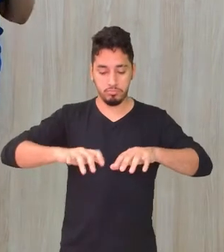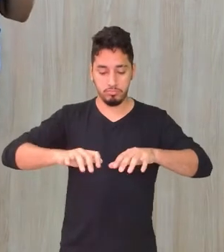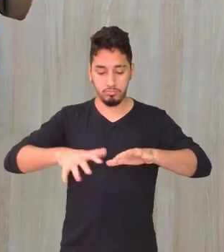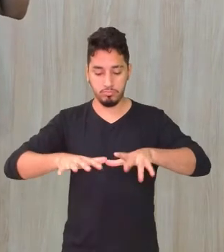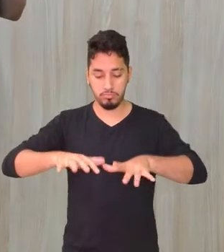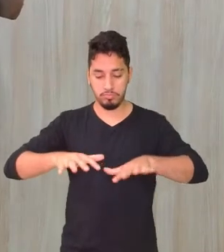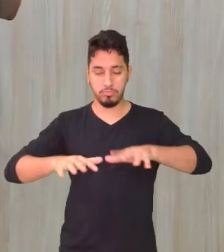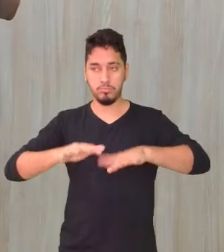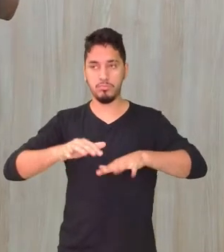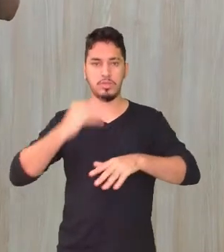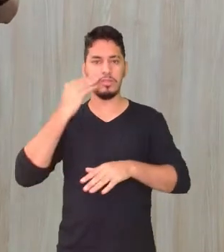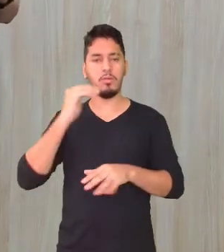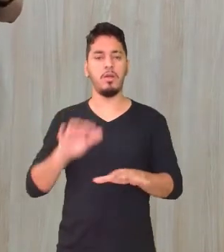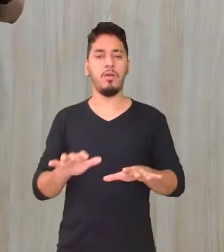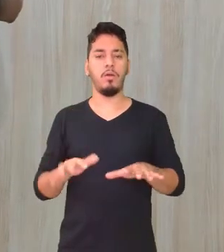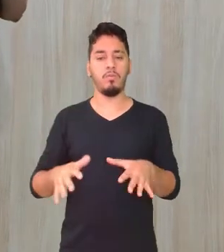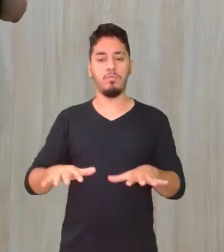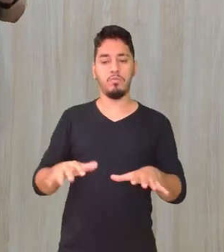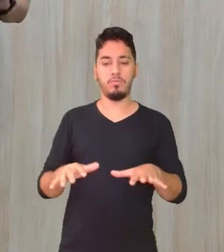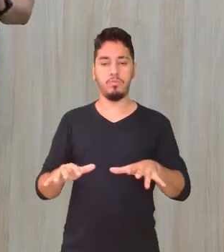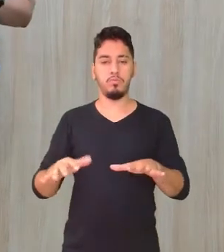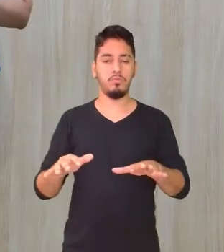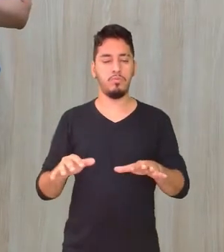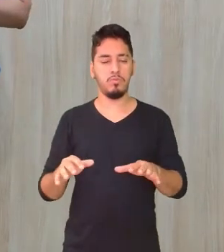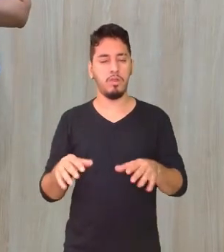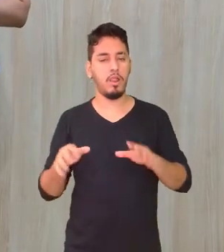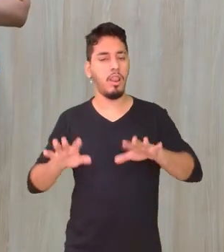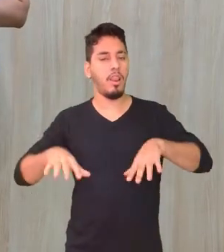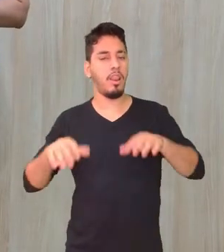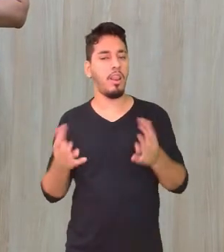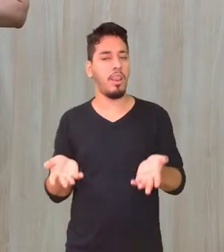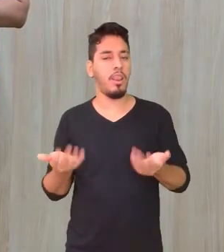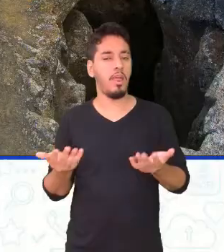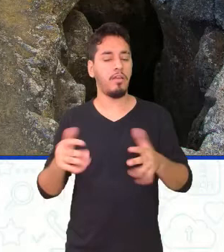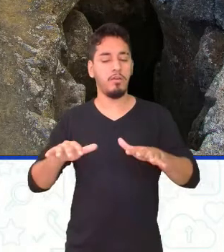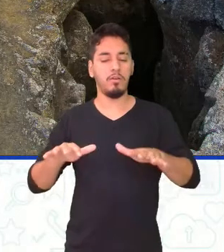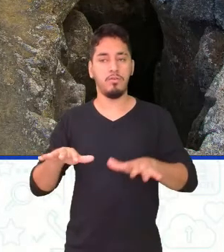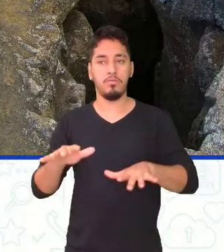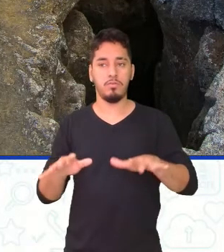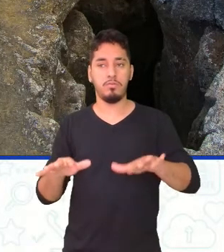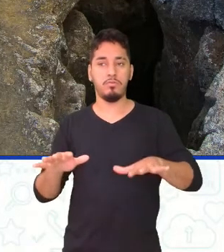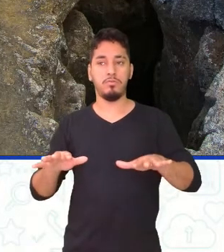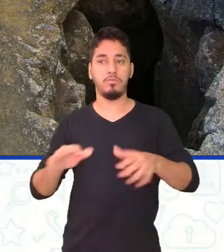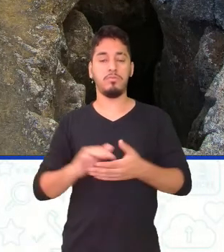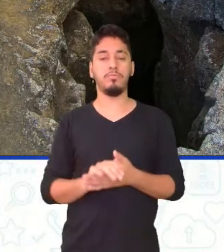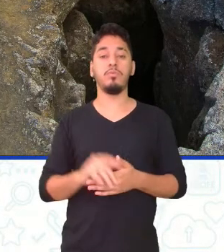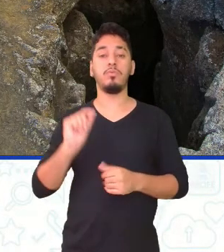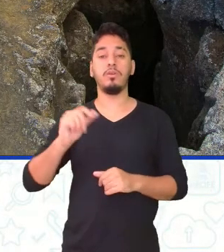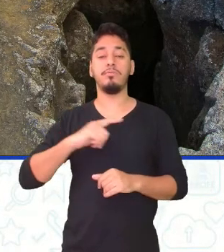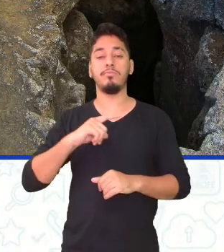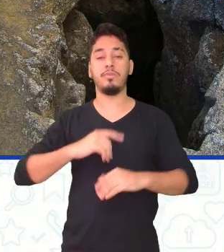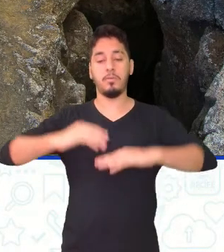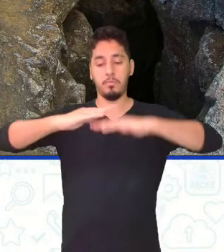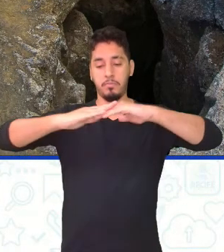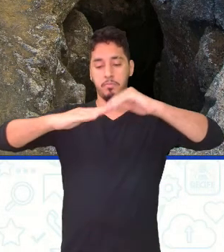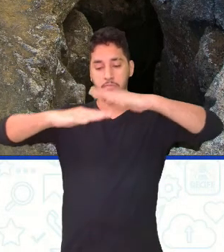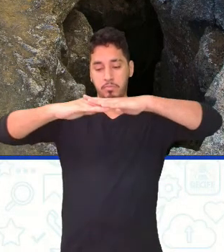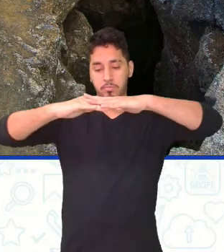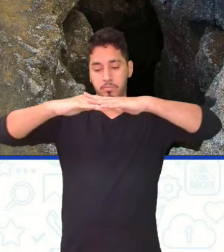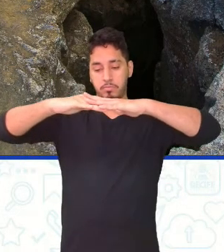Então, aquela tremida, né, aquela leve tremida aí que ocorrem quando há o movimento de